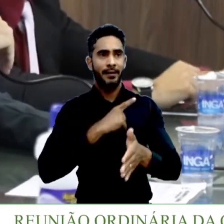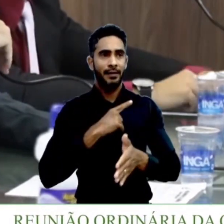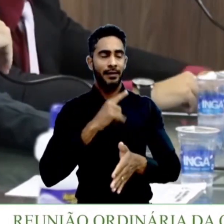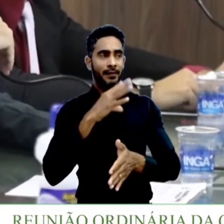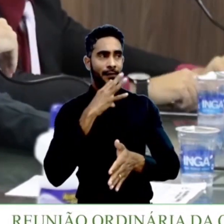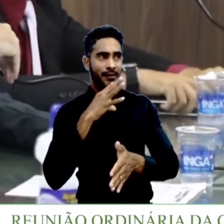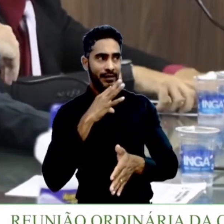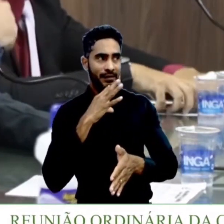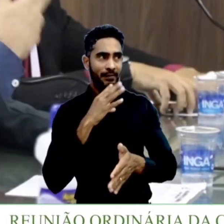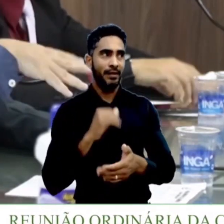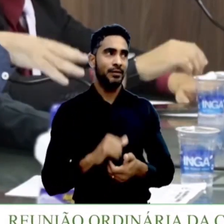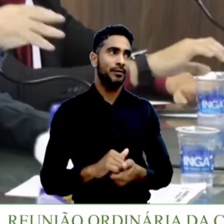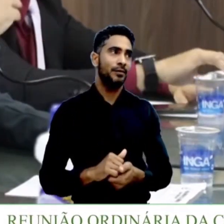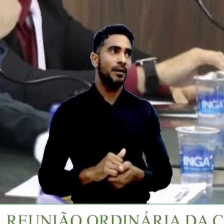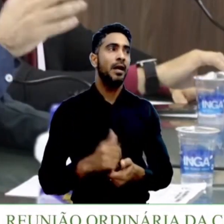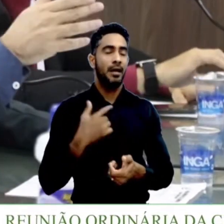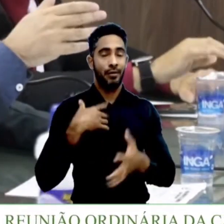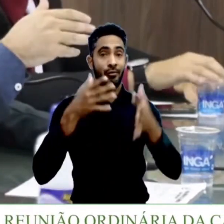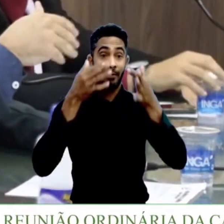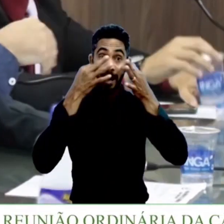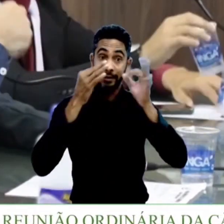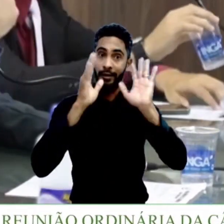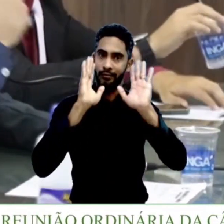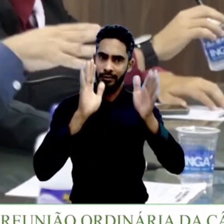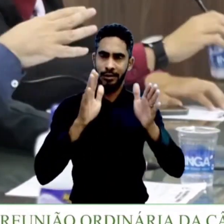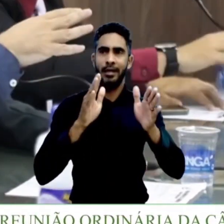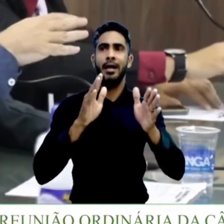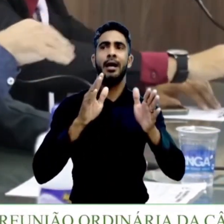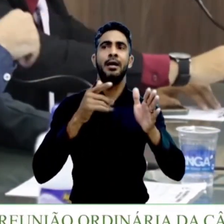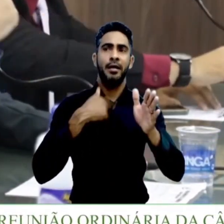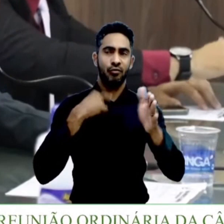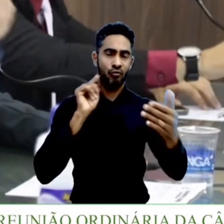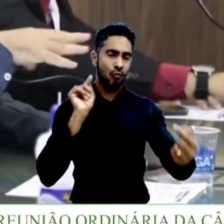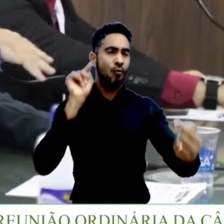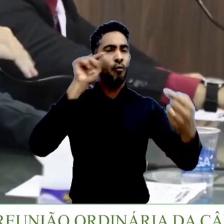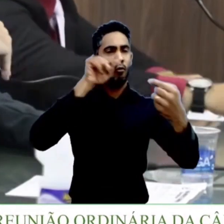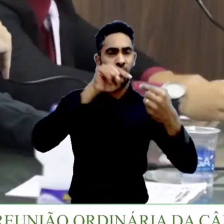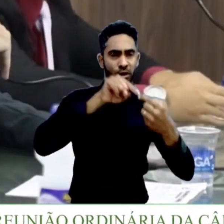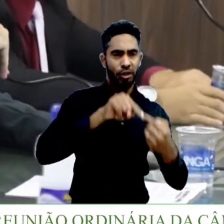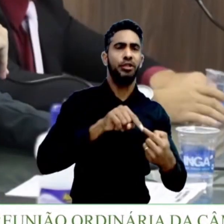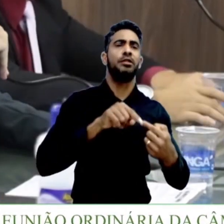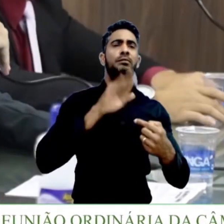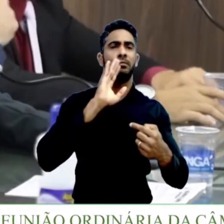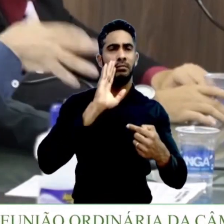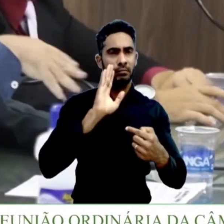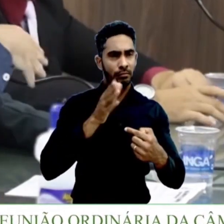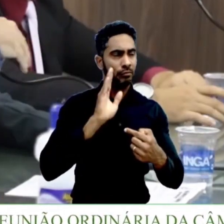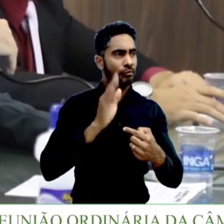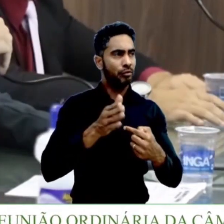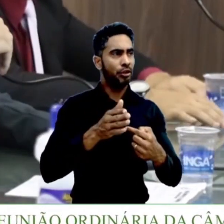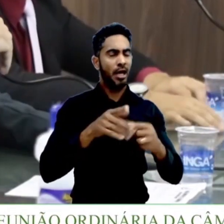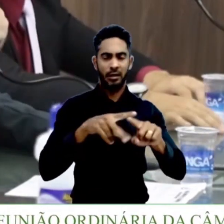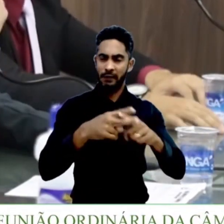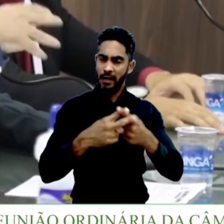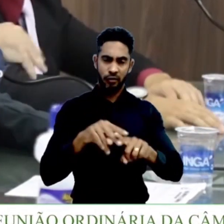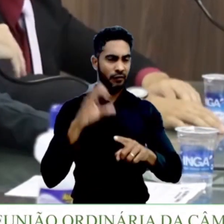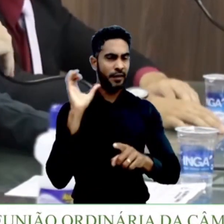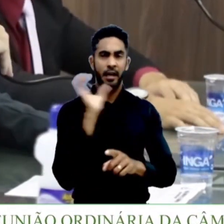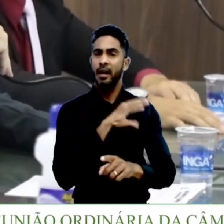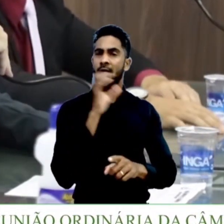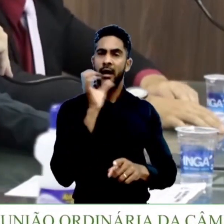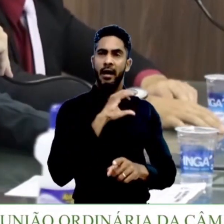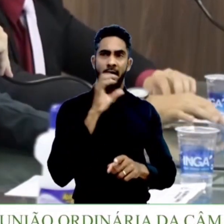de tudo. Então, eu estou aberto aí, Marilé, já me conhece, que eu sou mais objetivo, né, Marilé? Eu vou pegando e vai tentando já resolver, já